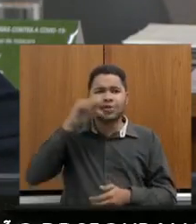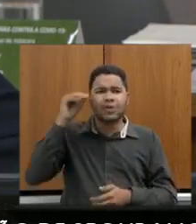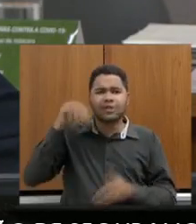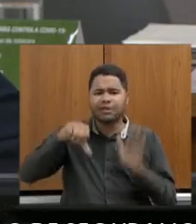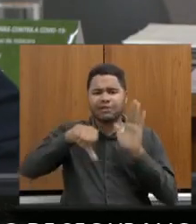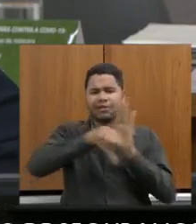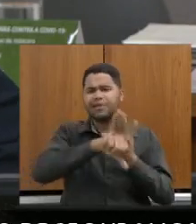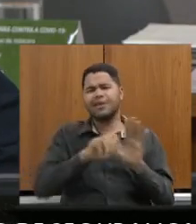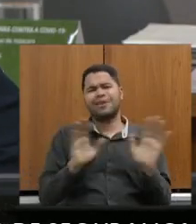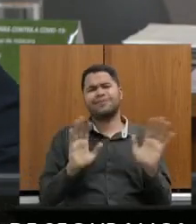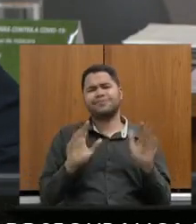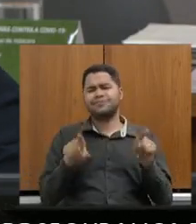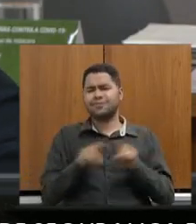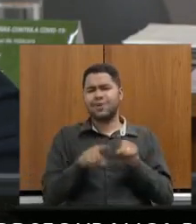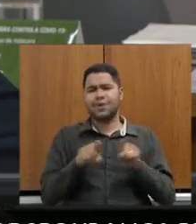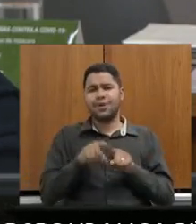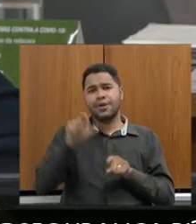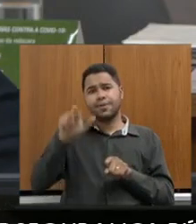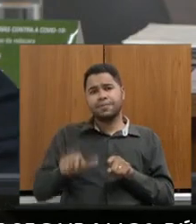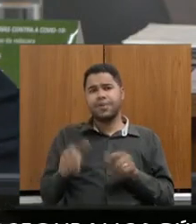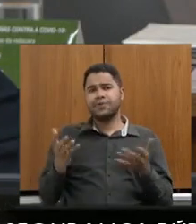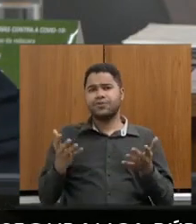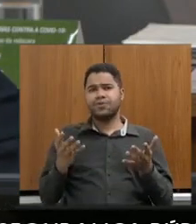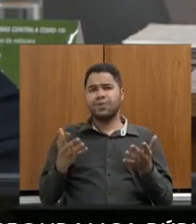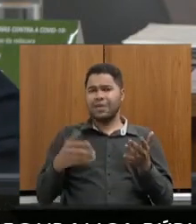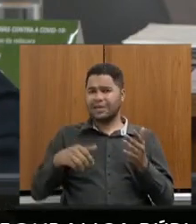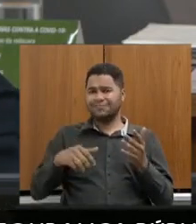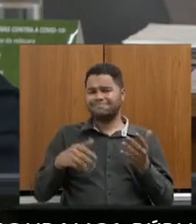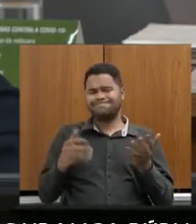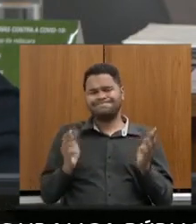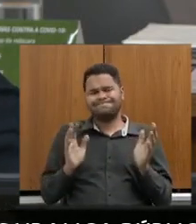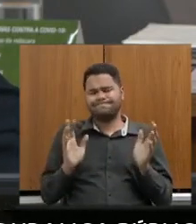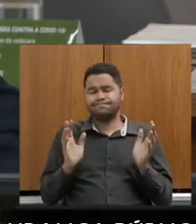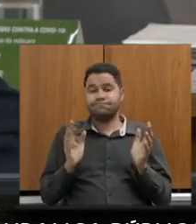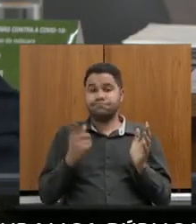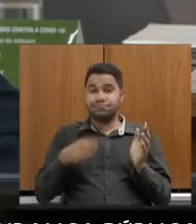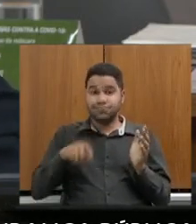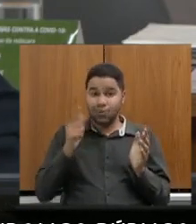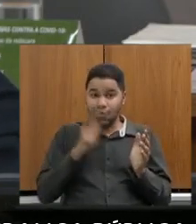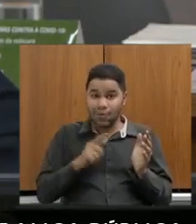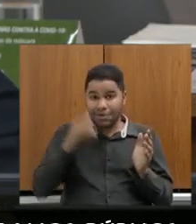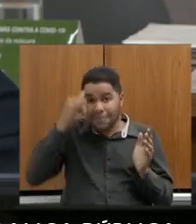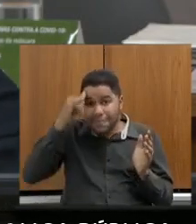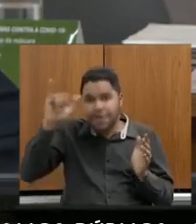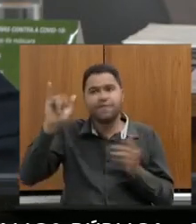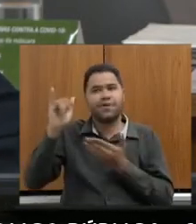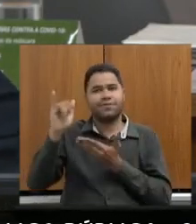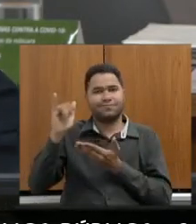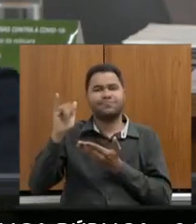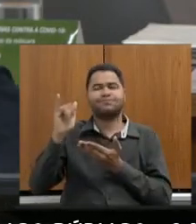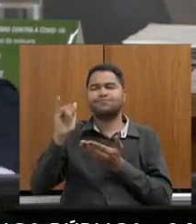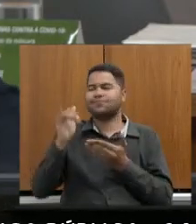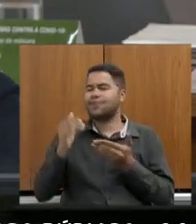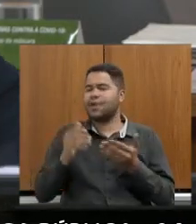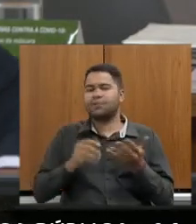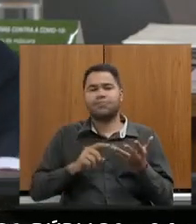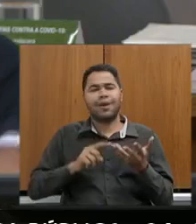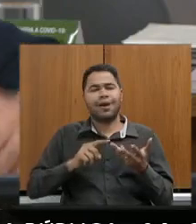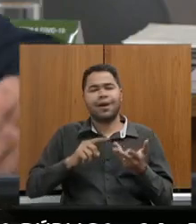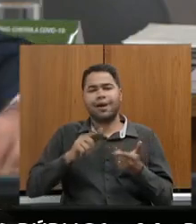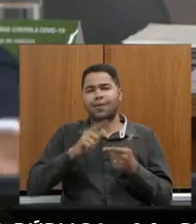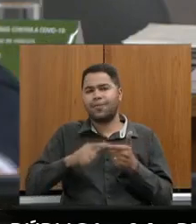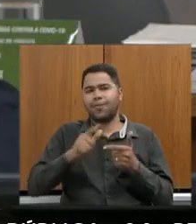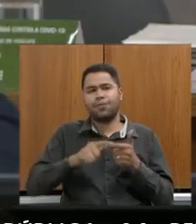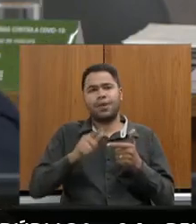pratica um ato infracional e nem um sujeito que inimputável pratique crime então a gente consegue prevenir a gente evita inúmeros problemas